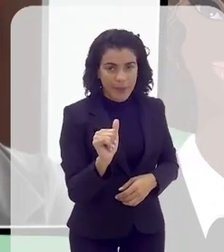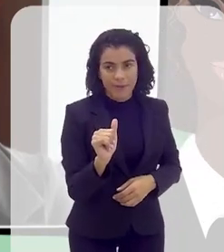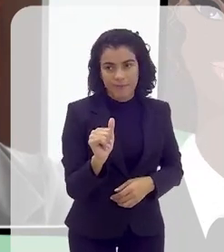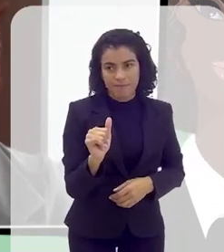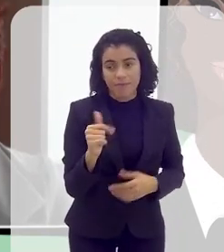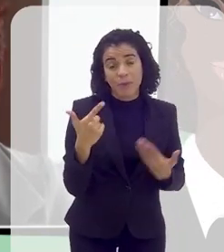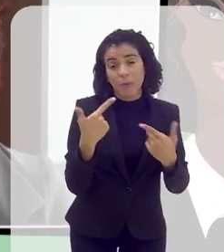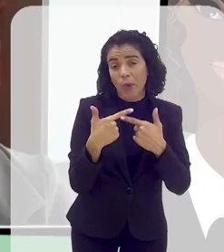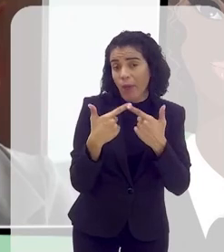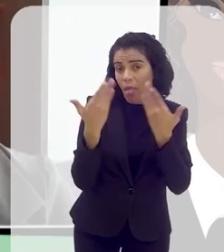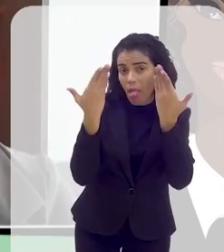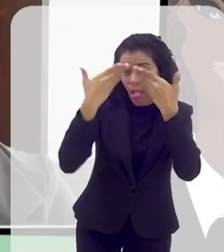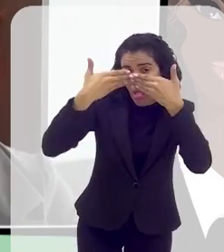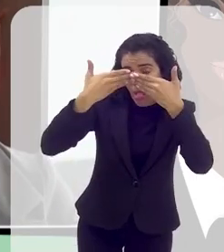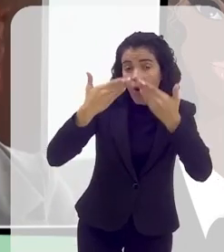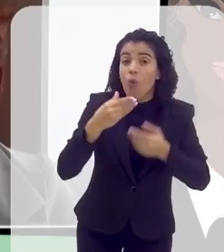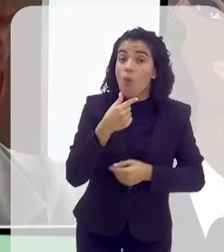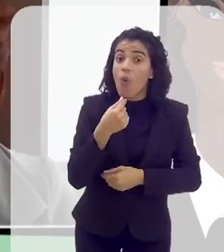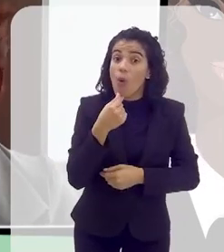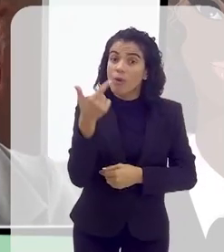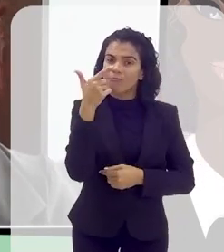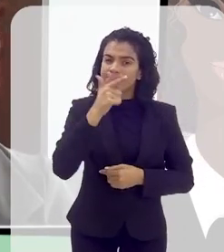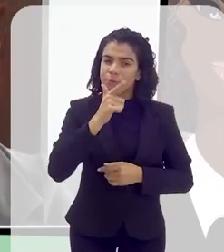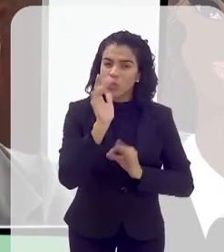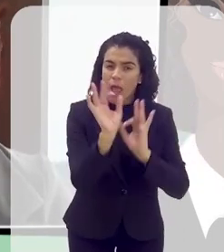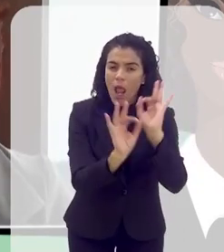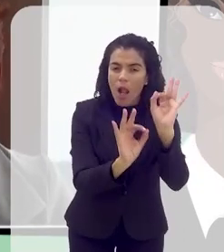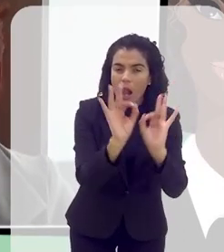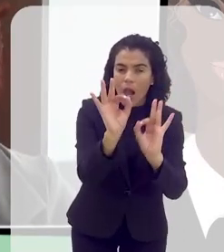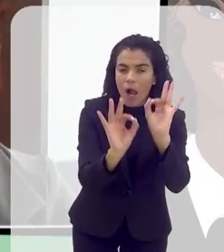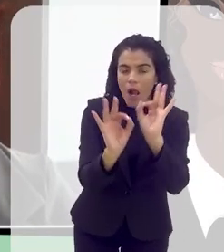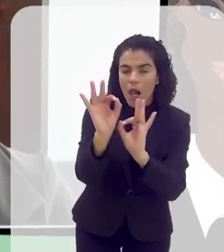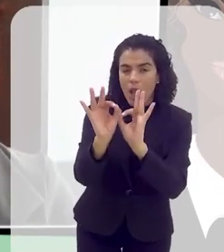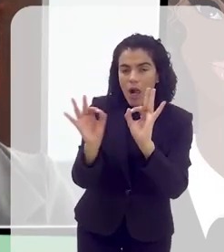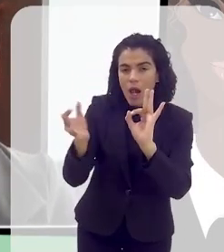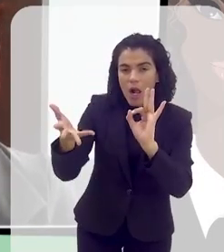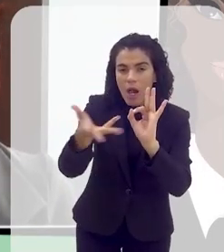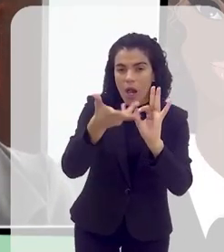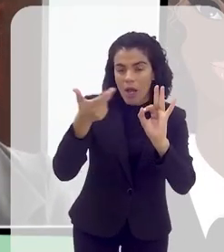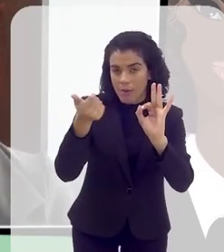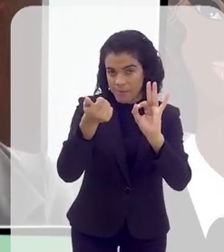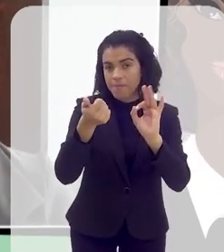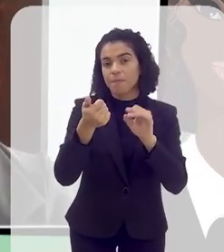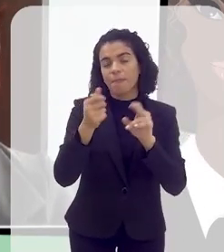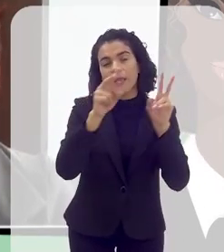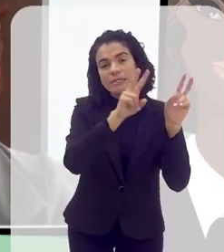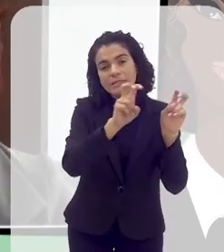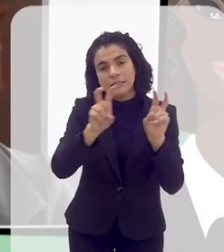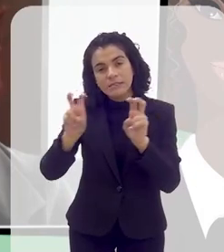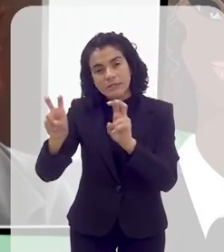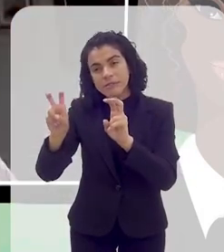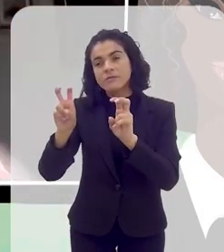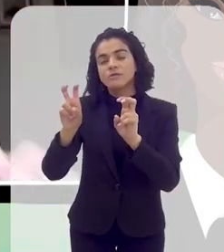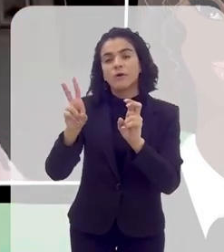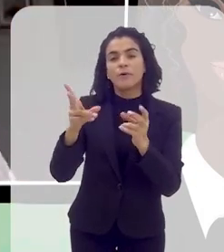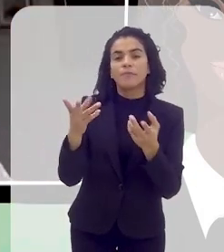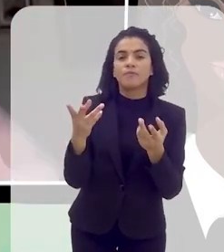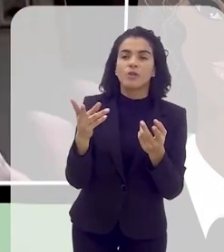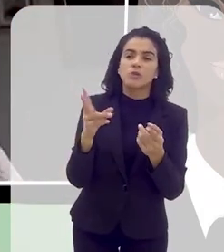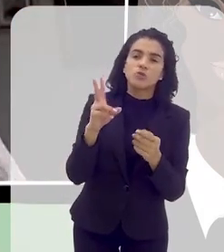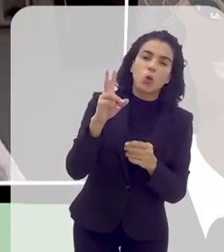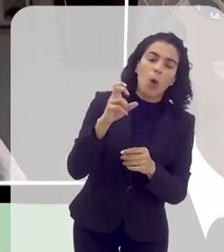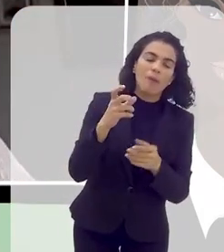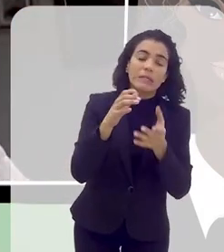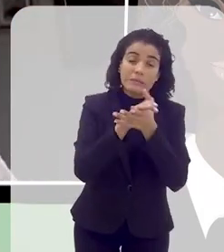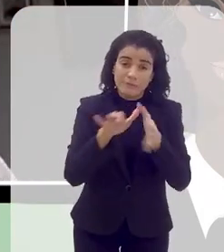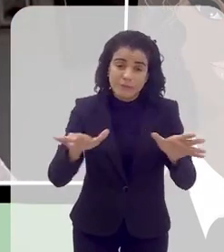que Me contamina. cega. E quando o homem consegue elaborar isso, ou seja, ultrapassar essas questões, ainda que uma